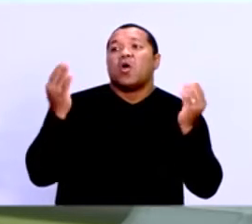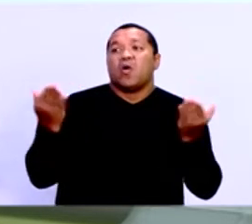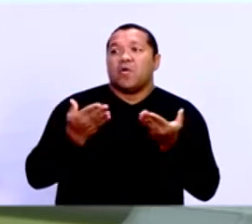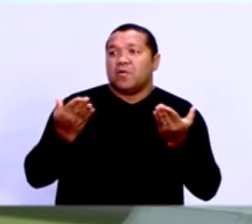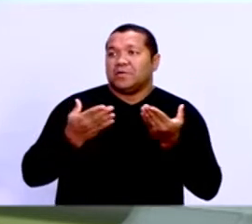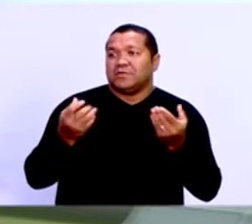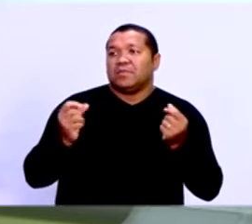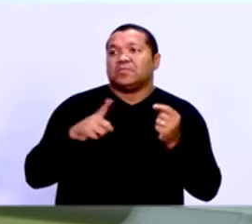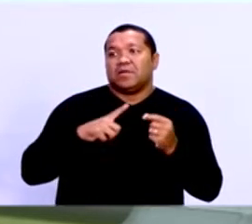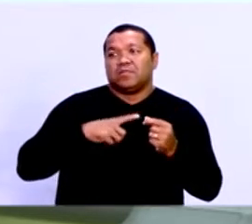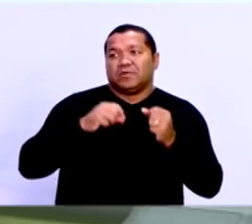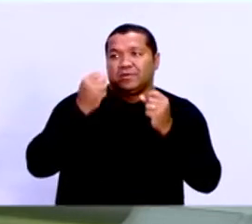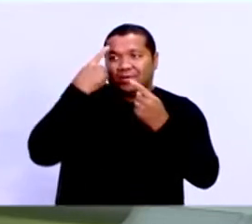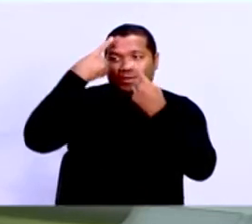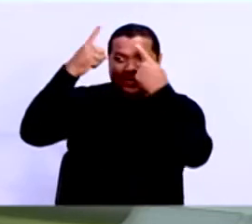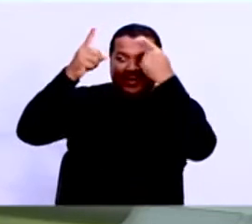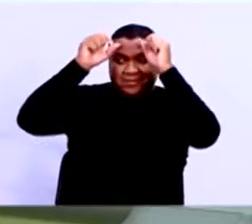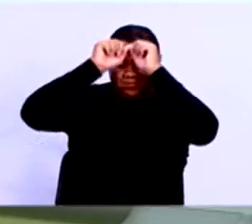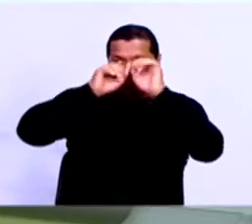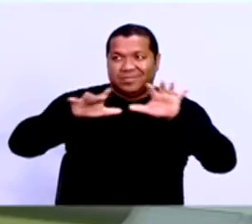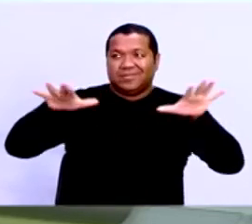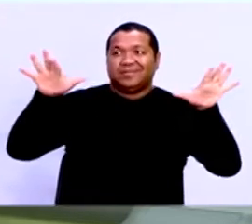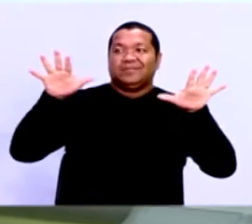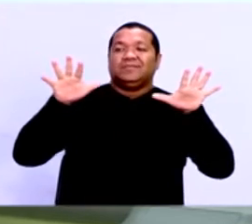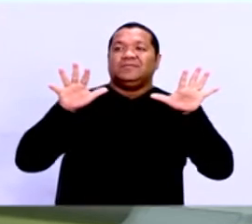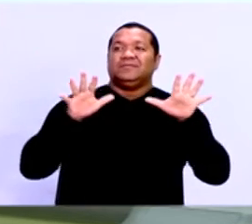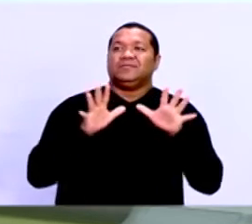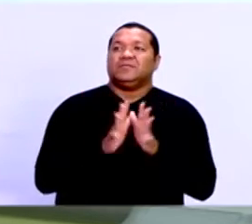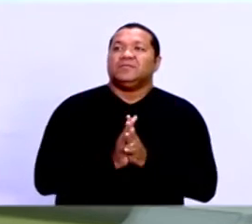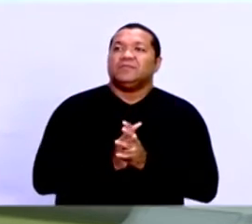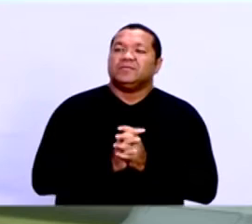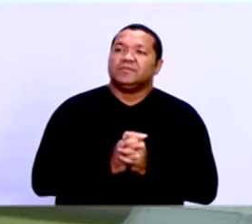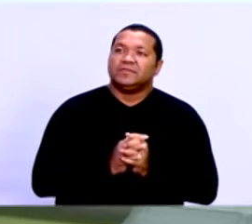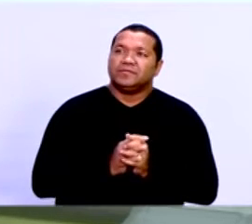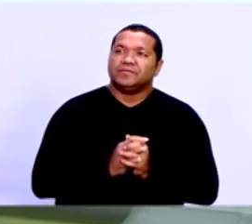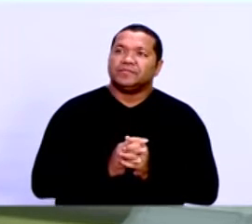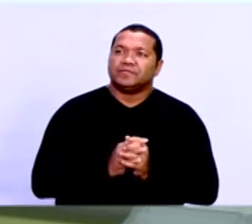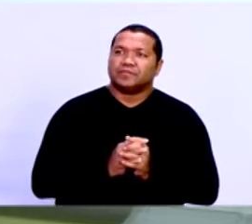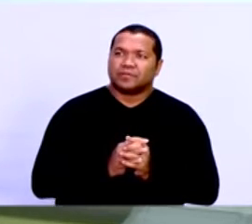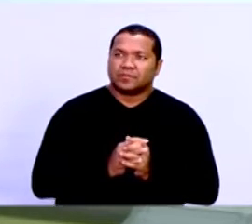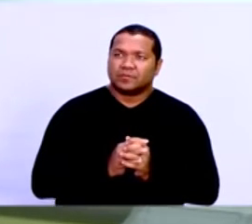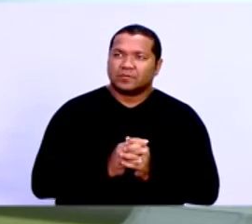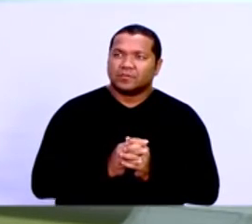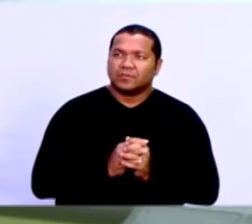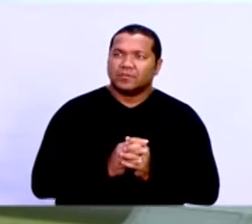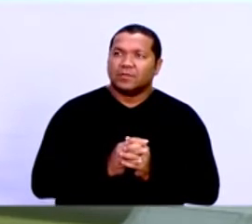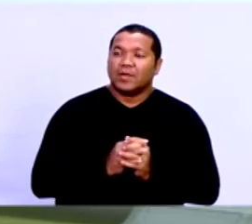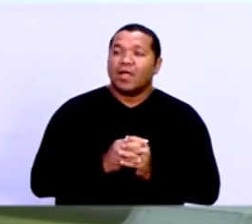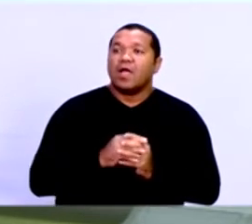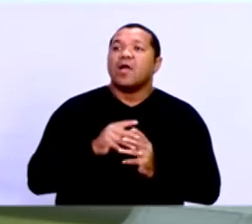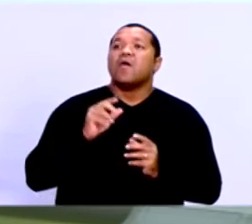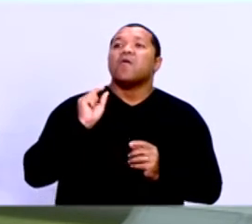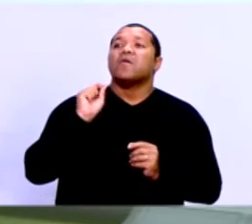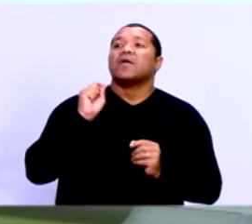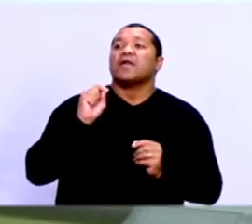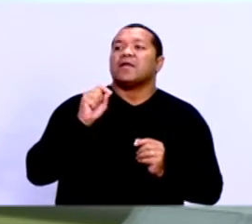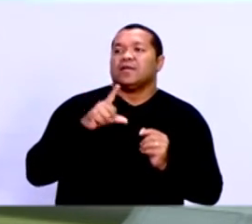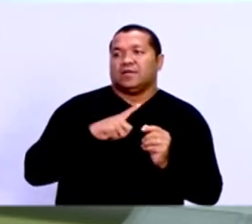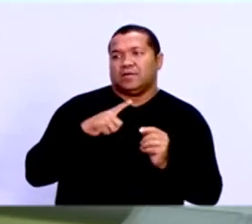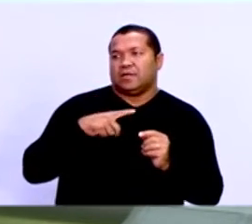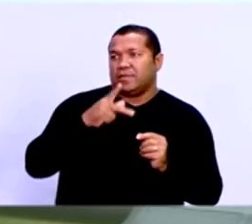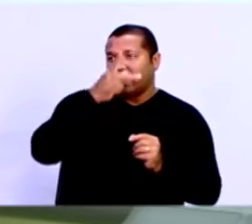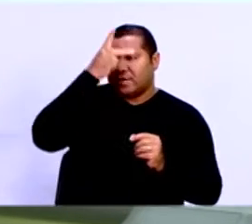ou outro tipo de projectos o brainstorm ele pega os colaboradores de vários setores